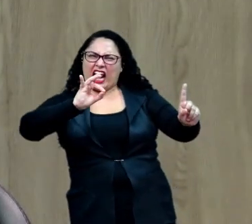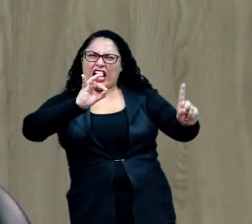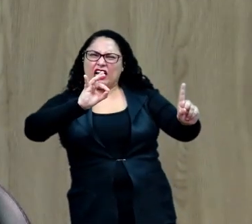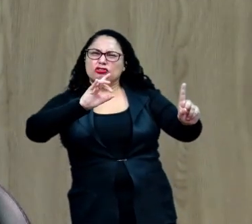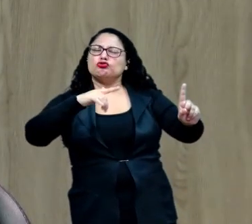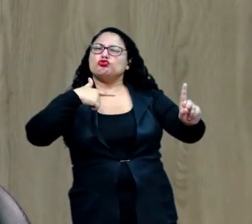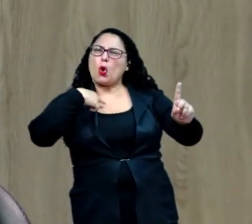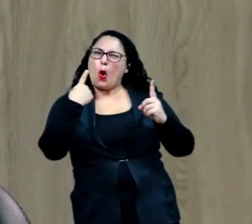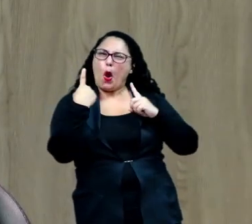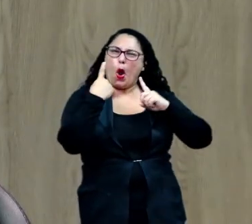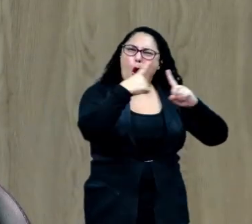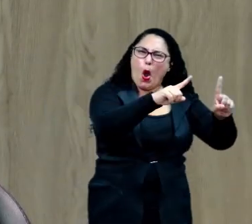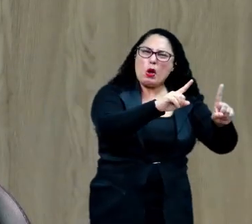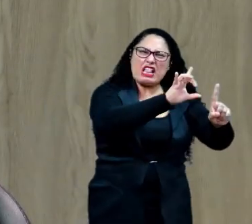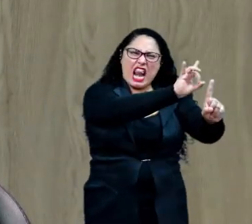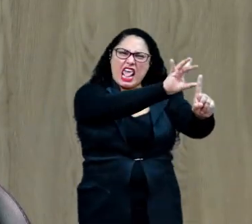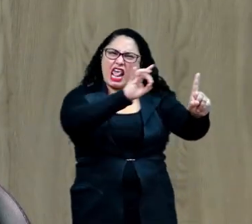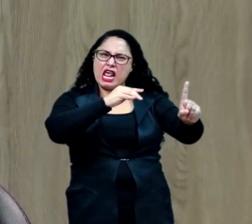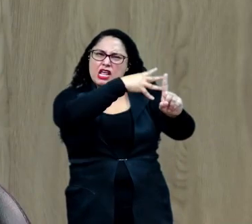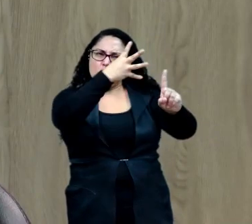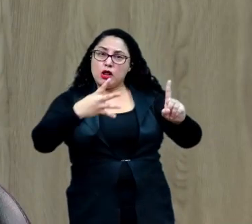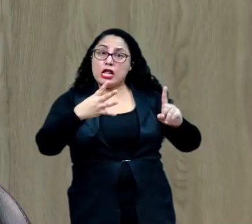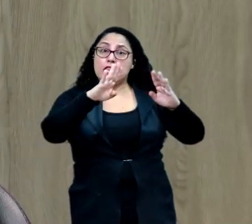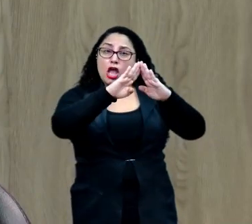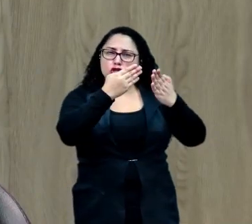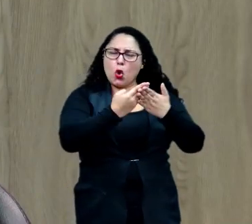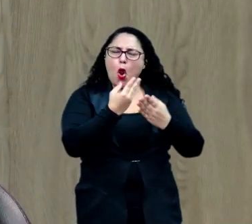o combate à LGBT-fobia na escola.